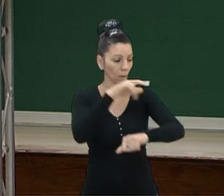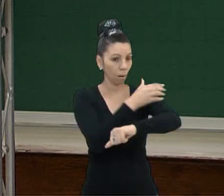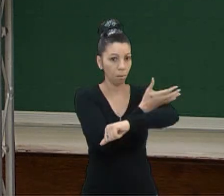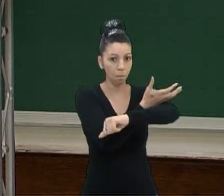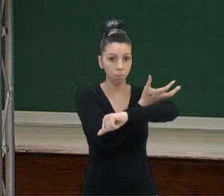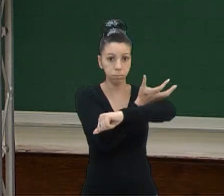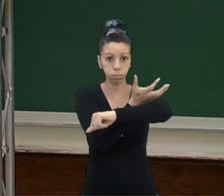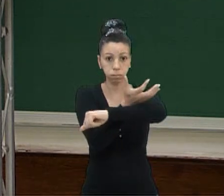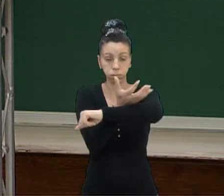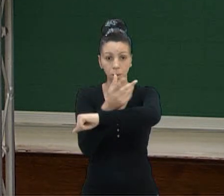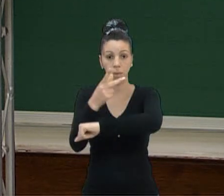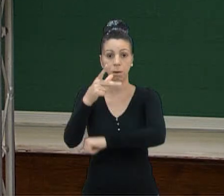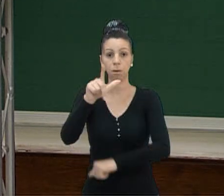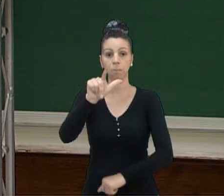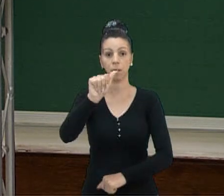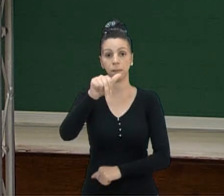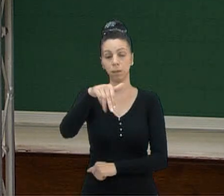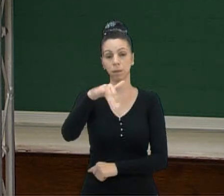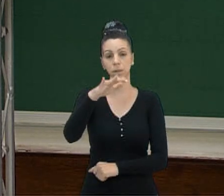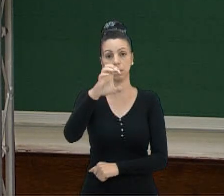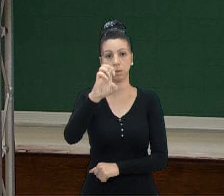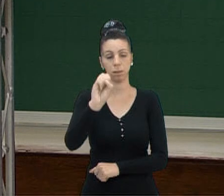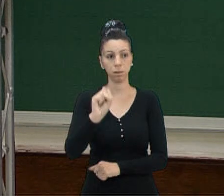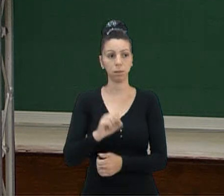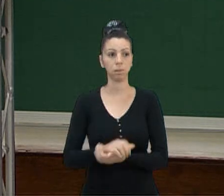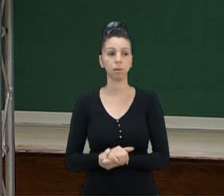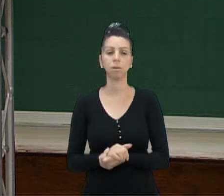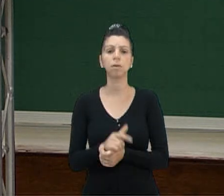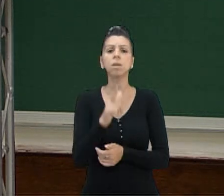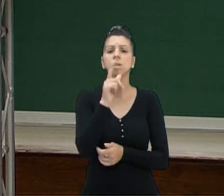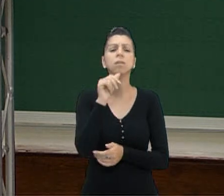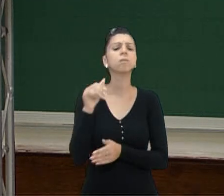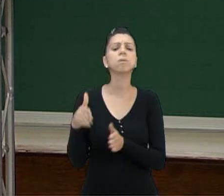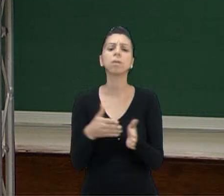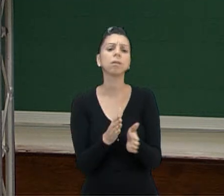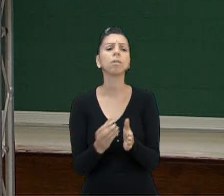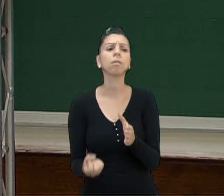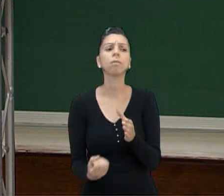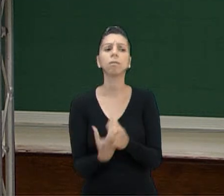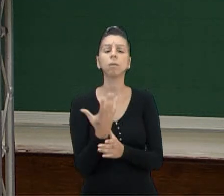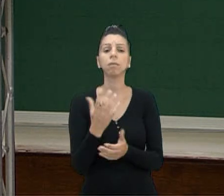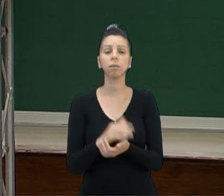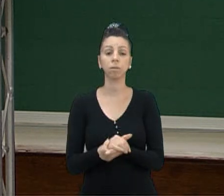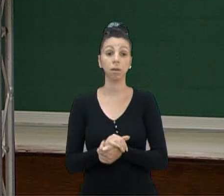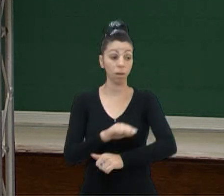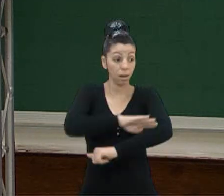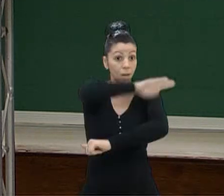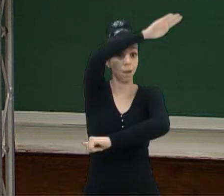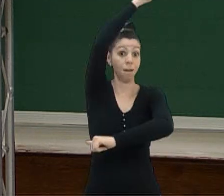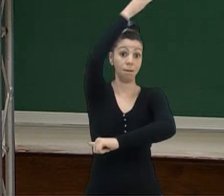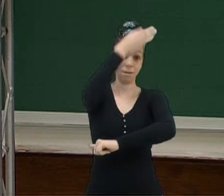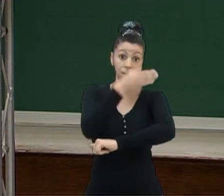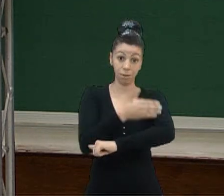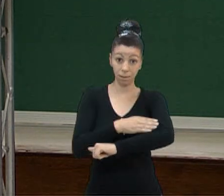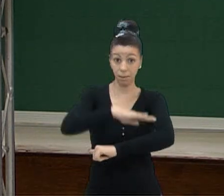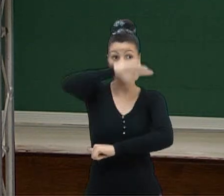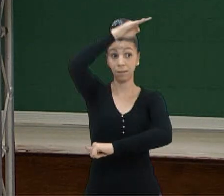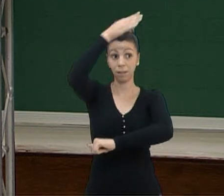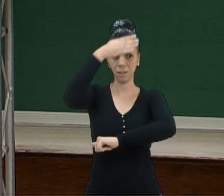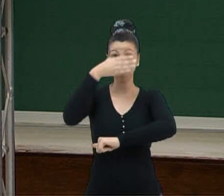norte mais ocidental, né? E os rios nascem onde? Nascem nessas áreas mais altas aqui e vão